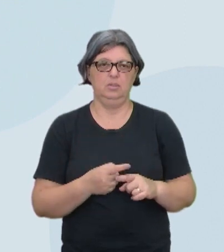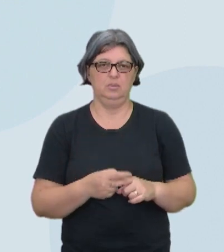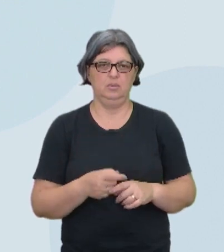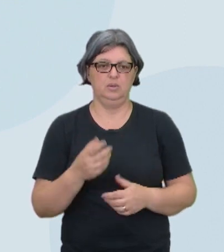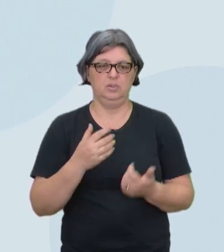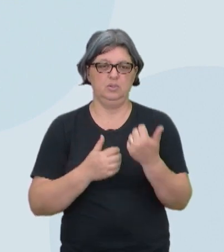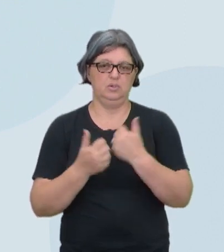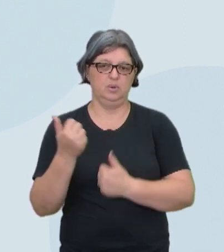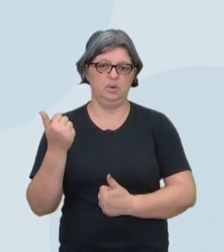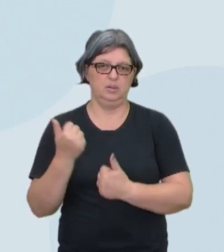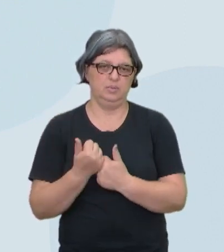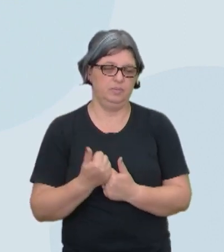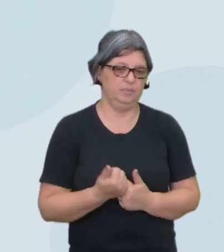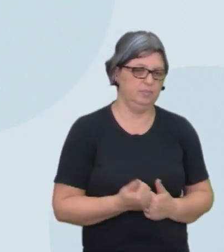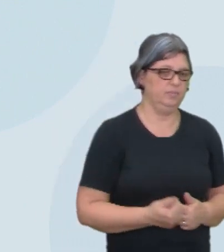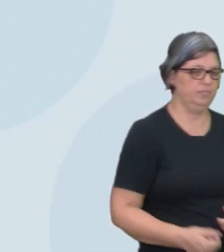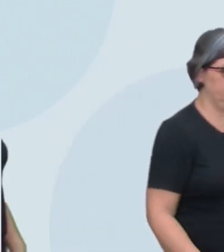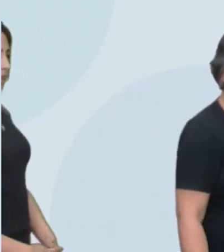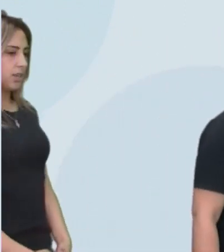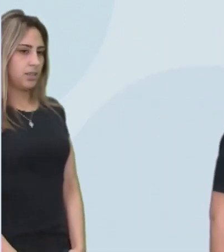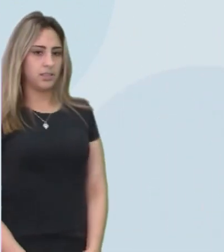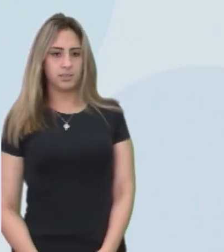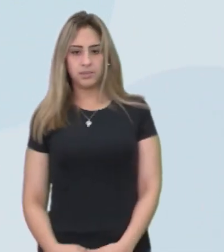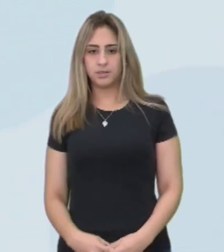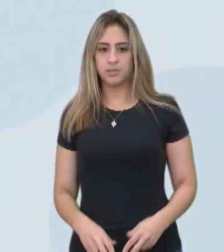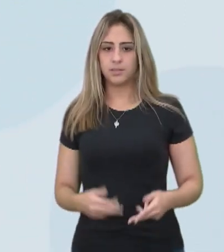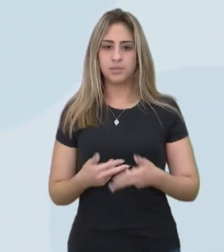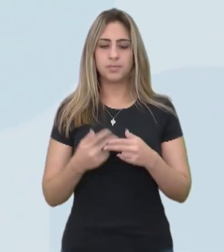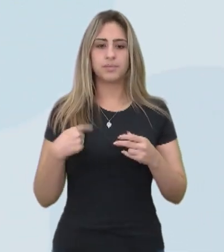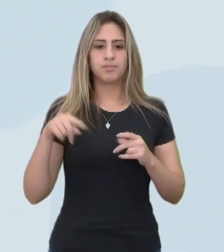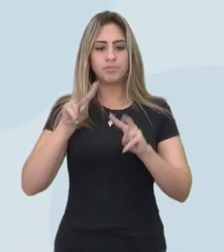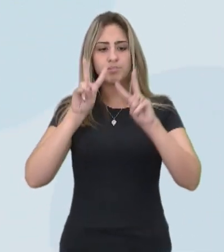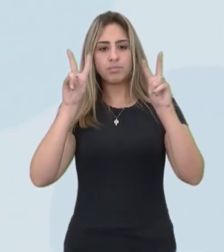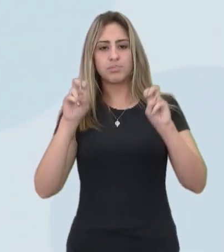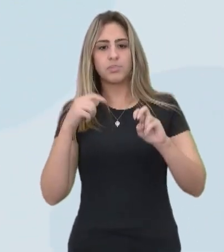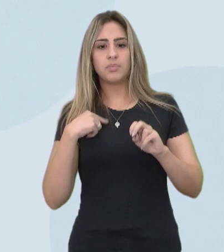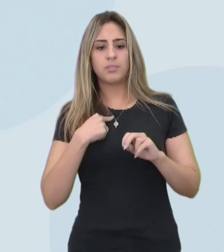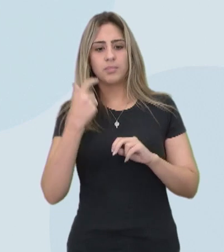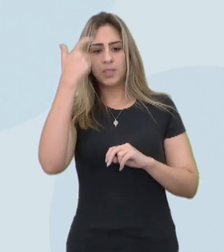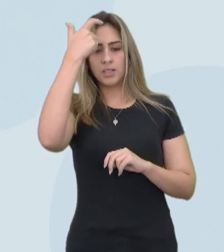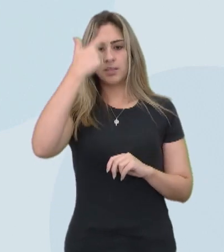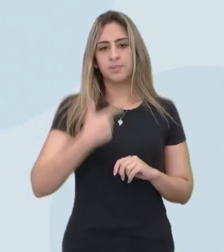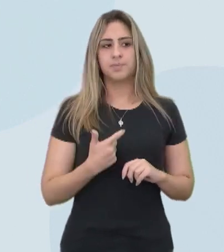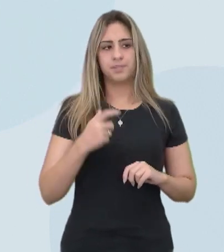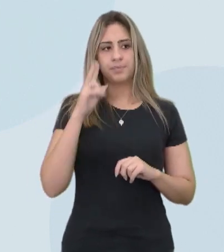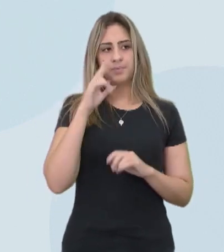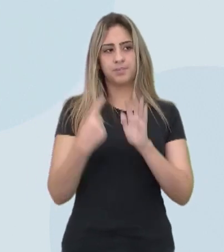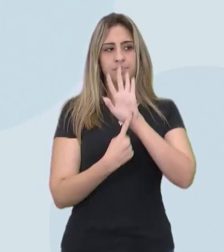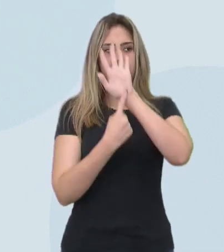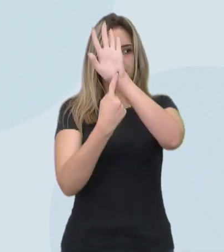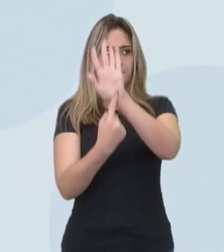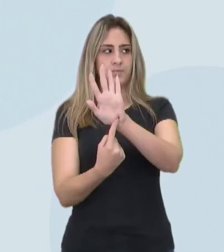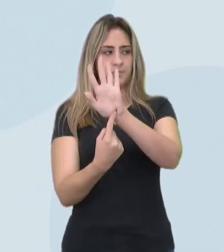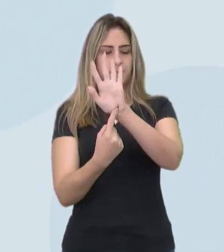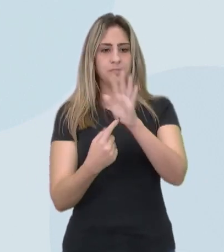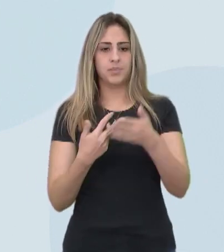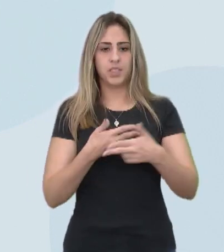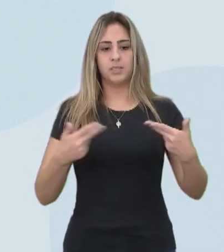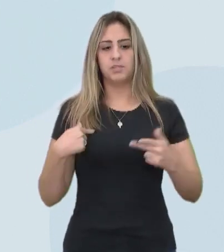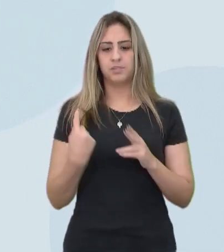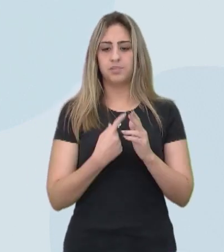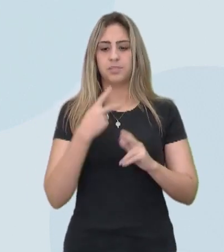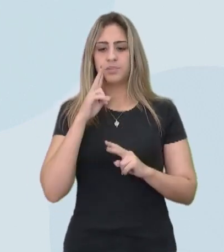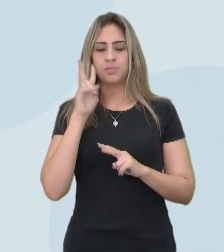atenção nesse TED, como vai funcionar, ok? Então, o TED será a minha apresentação, falar um pouquinho da minha